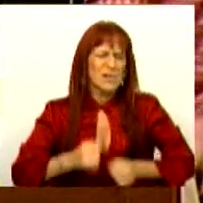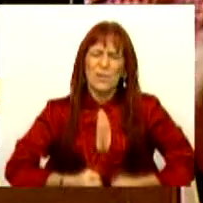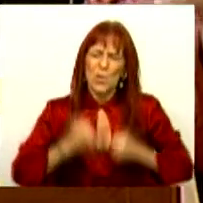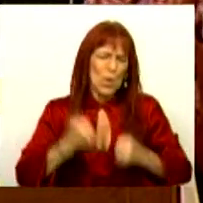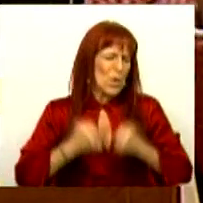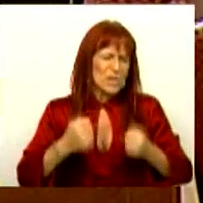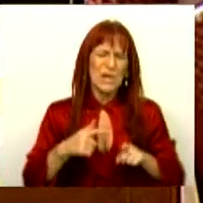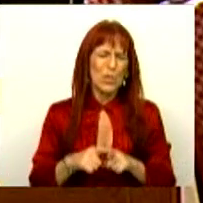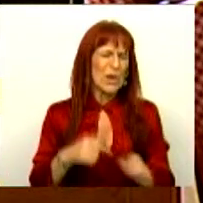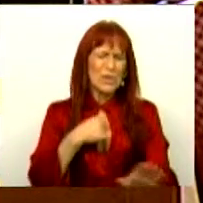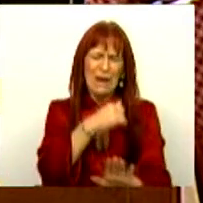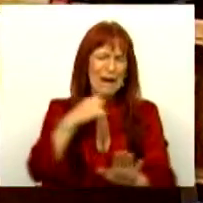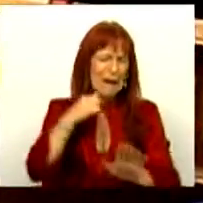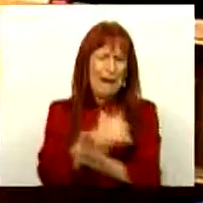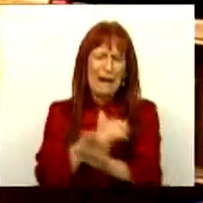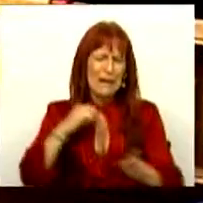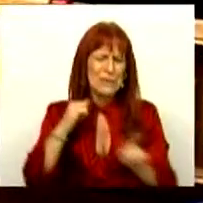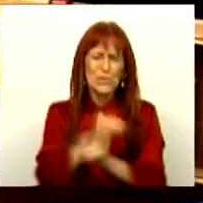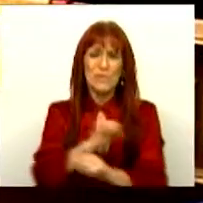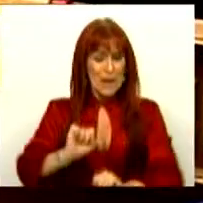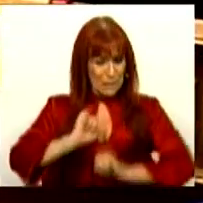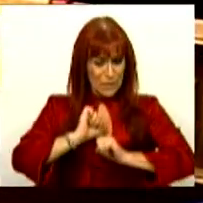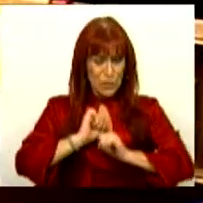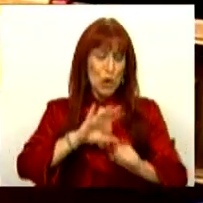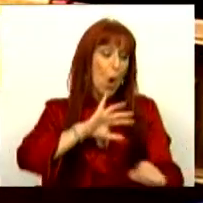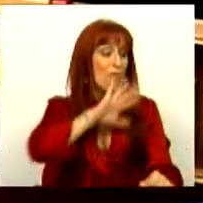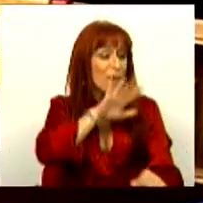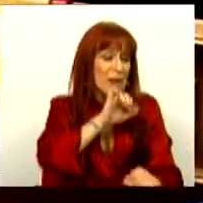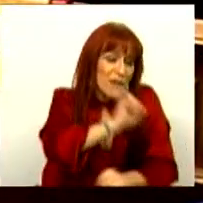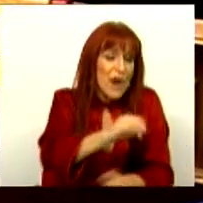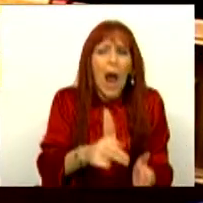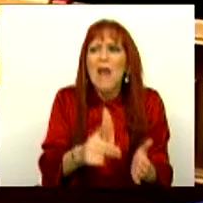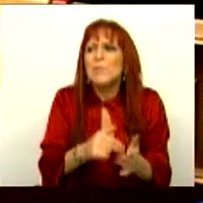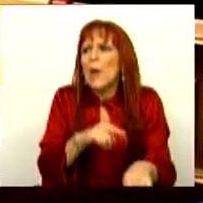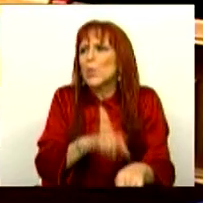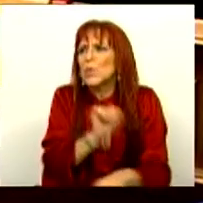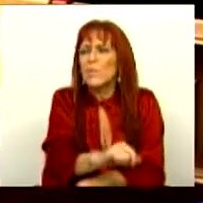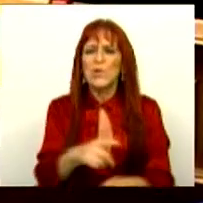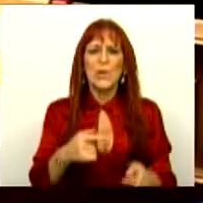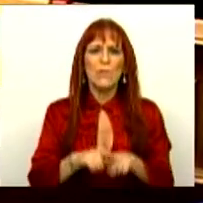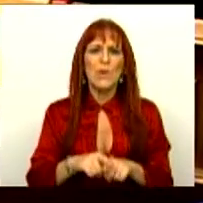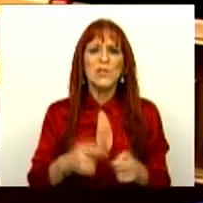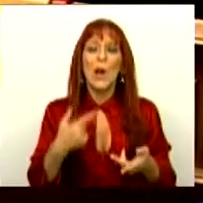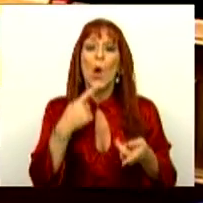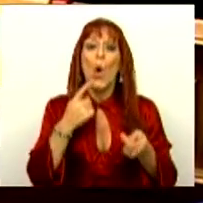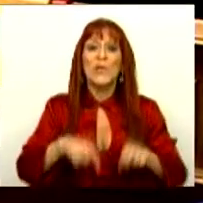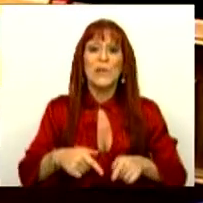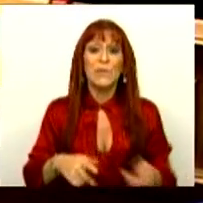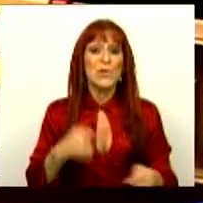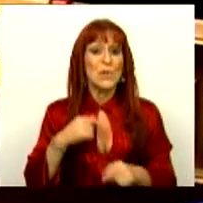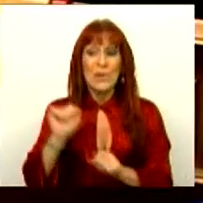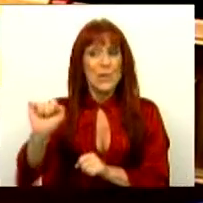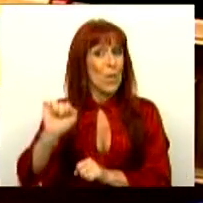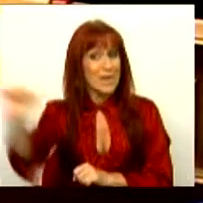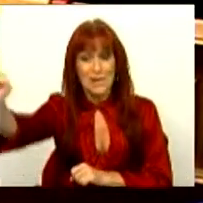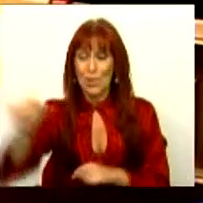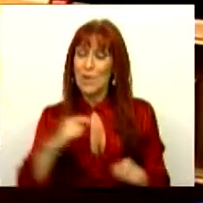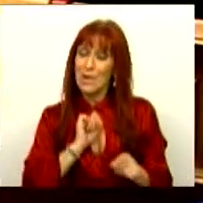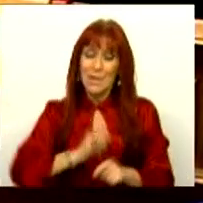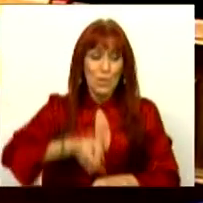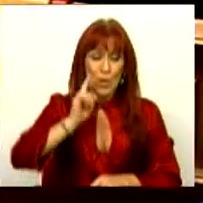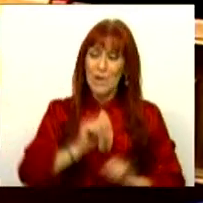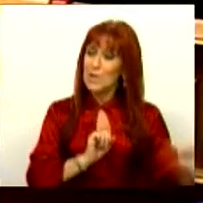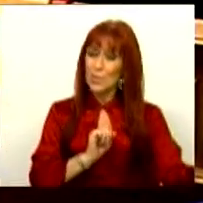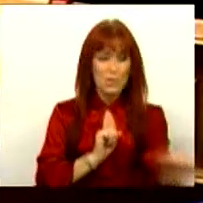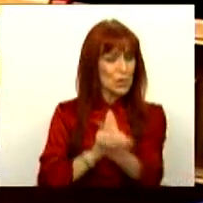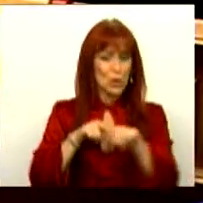que não devem querer sacrificar o sofrimento do seu ou dos seus familiares à espera desse momento. E, portanto, esse juízo, mais uma vez, não é seu, Sr. Deputado, não é meu, não é de